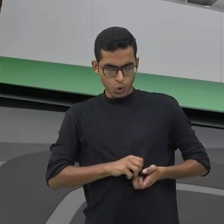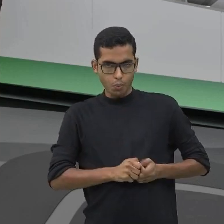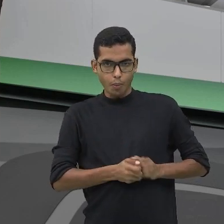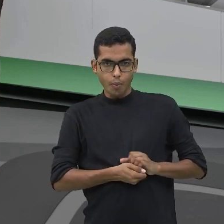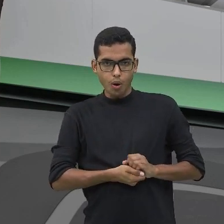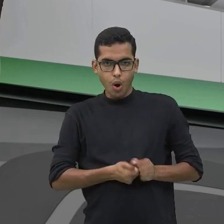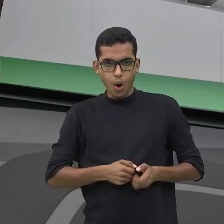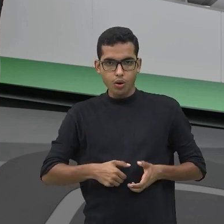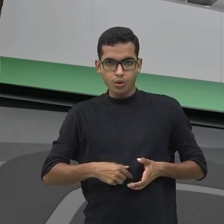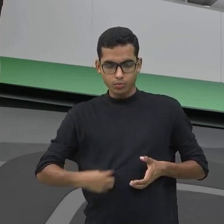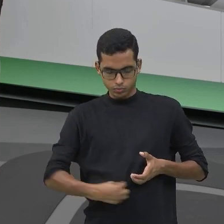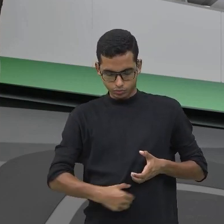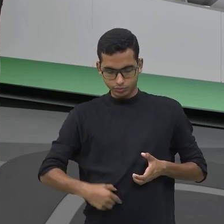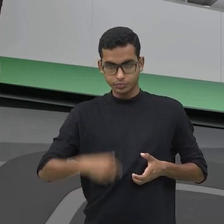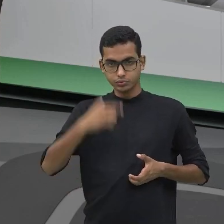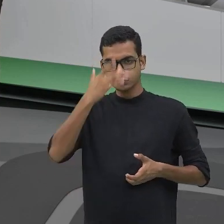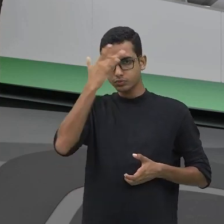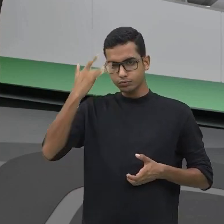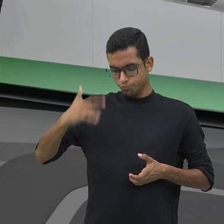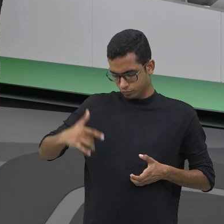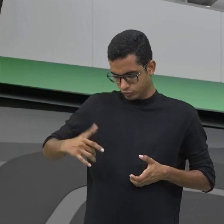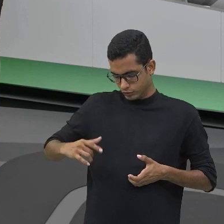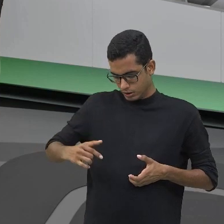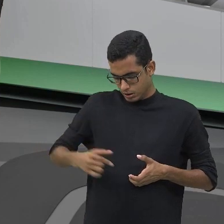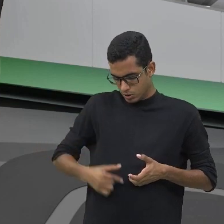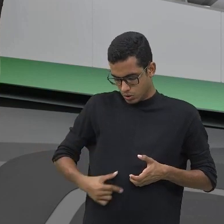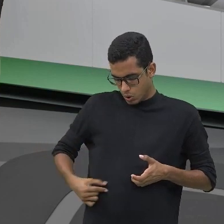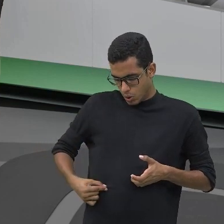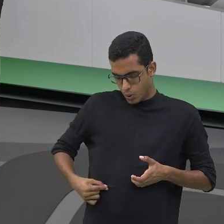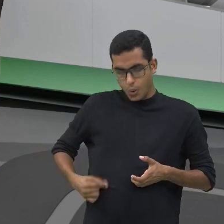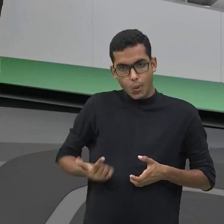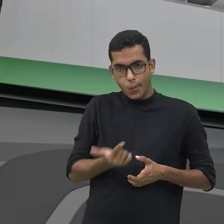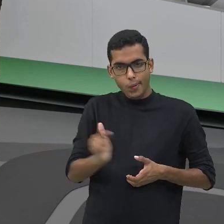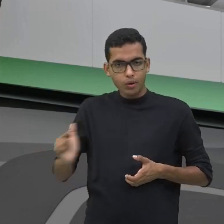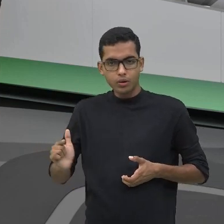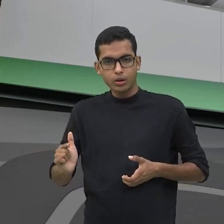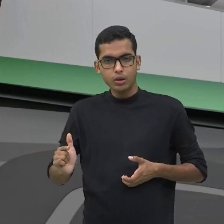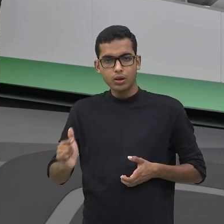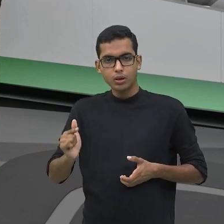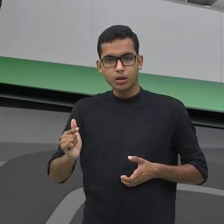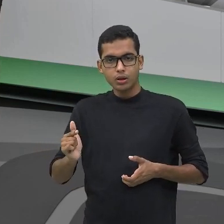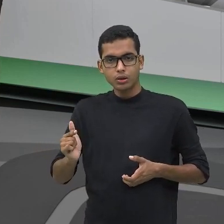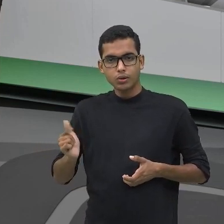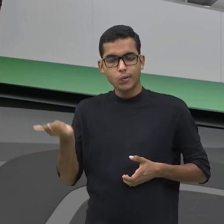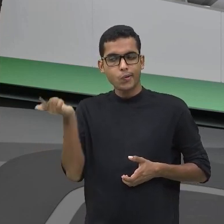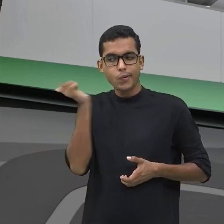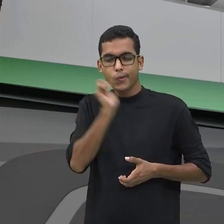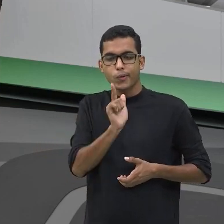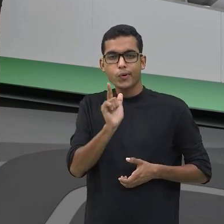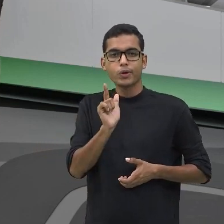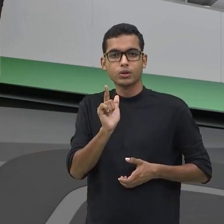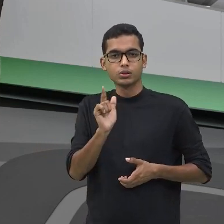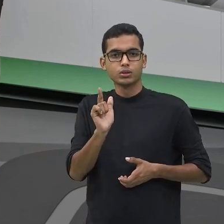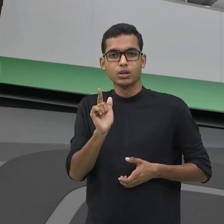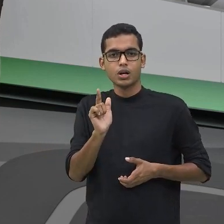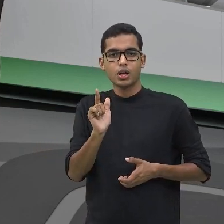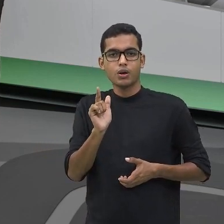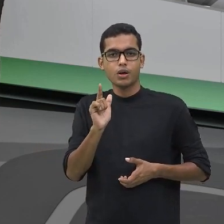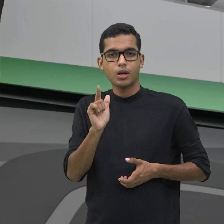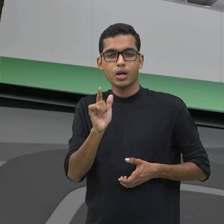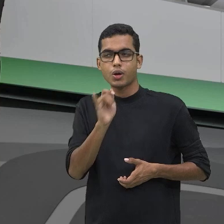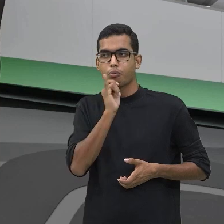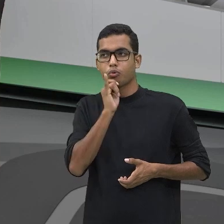mais vesícula biliar, não armazena mais a bile. Aí o que que acontece? A pessoa já não pode comer coisas